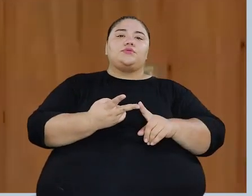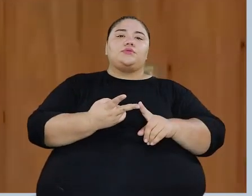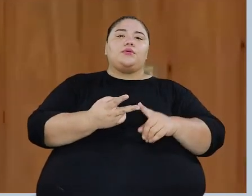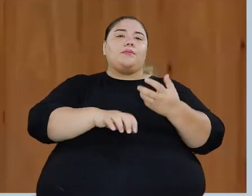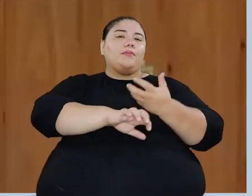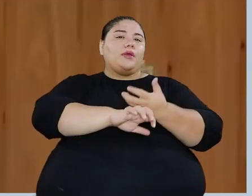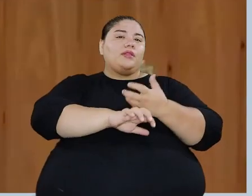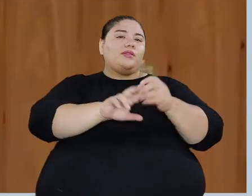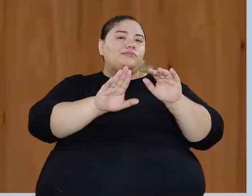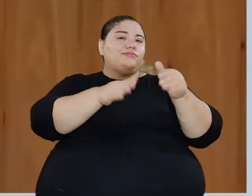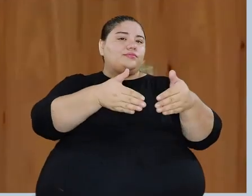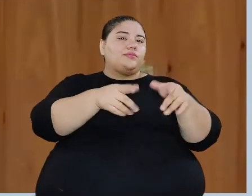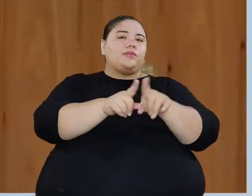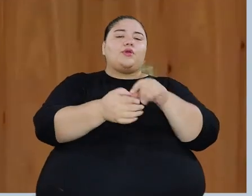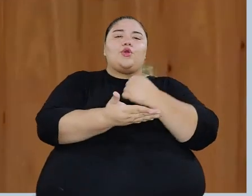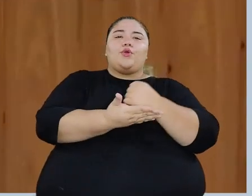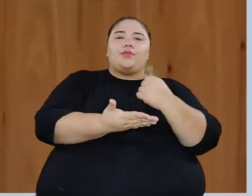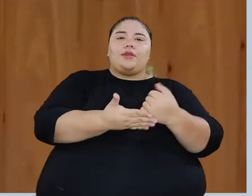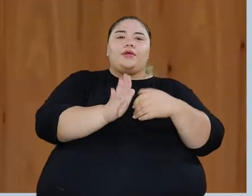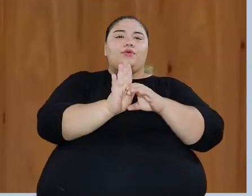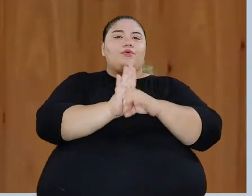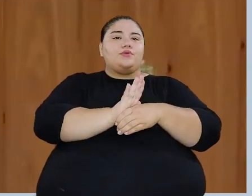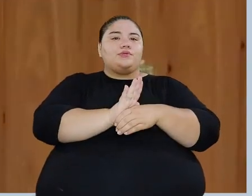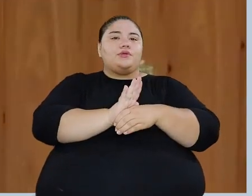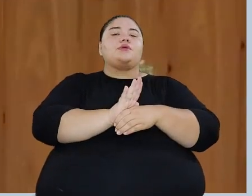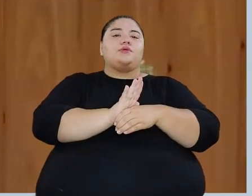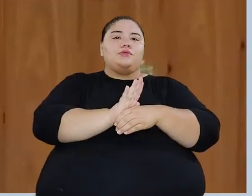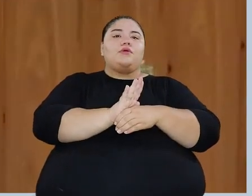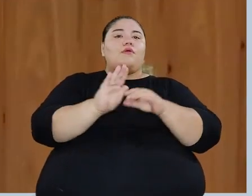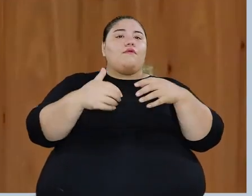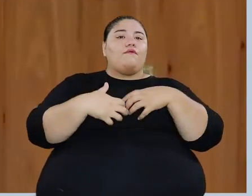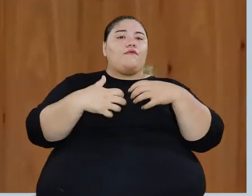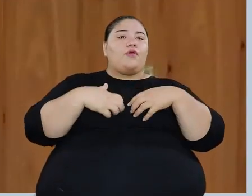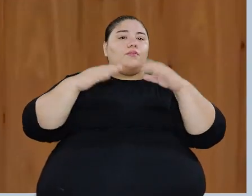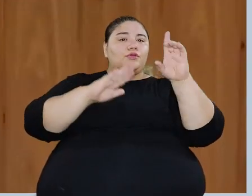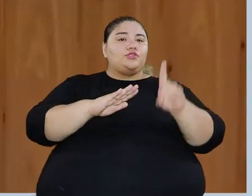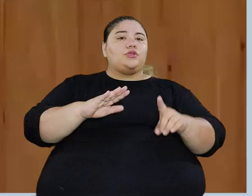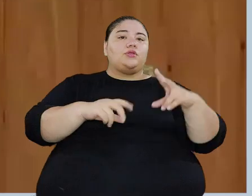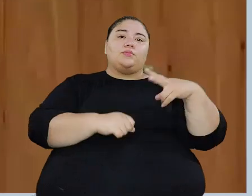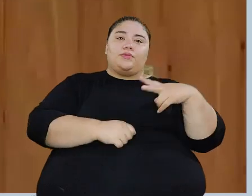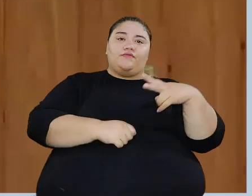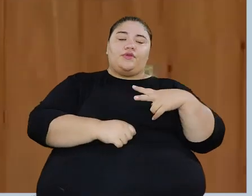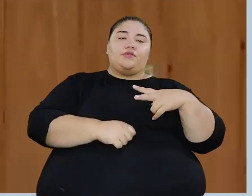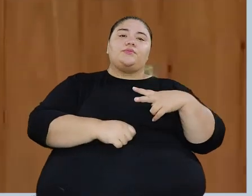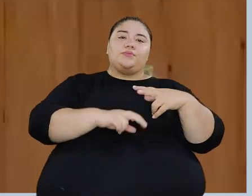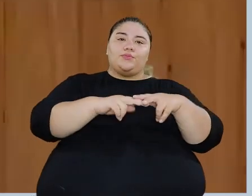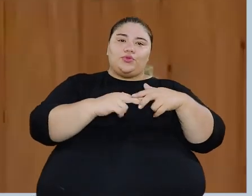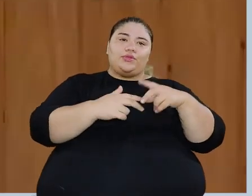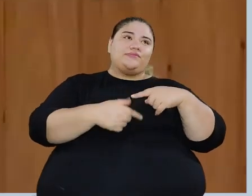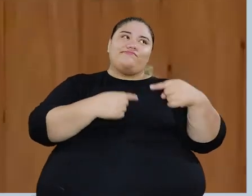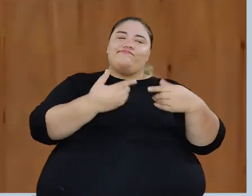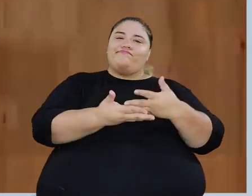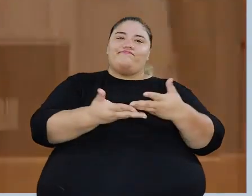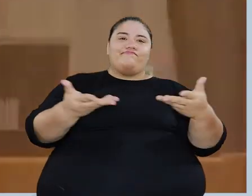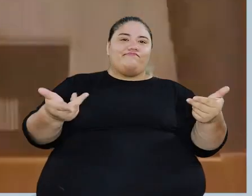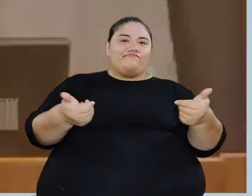das matérias específicas, são contratos, conceitos, né? Formas de direito privado. Então, não poderia ter melhor debatedor